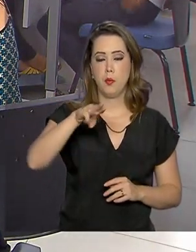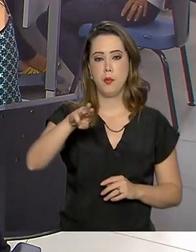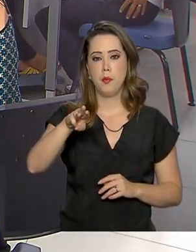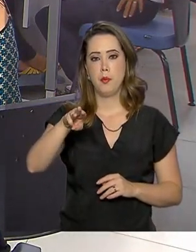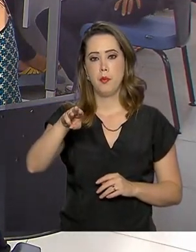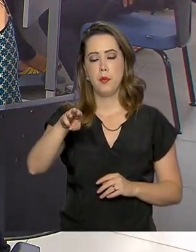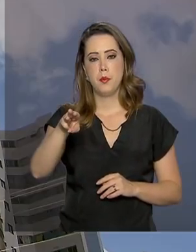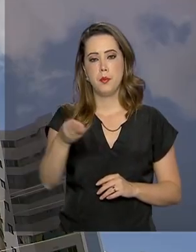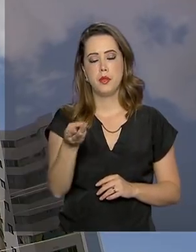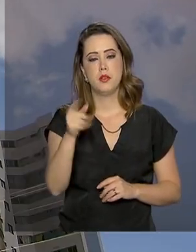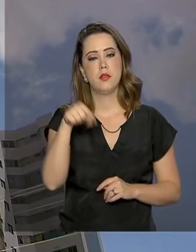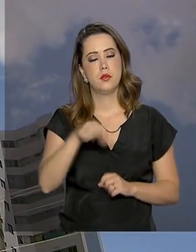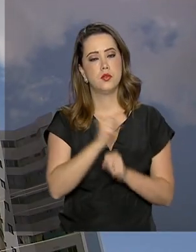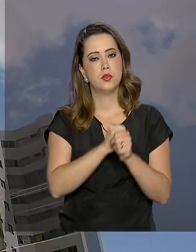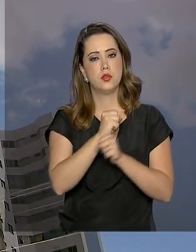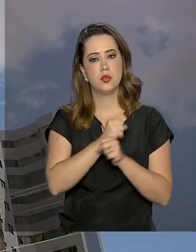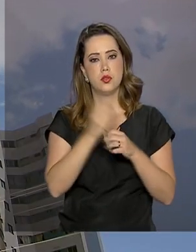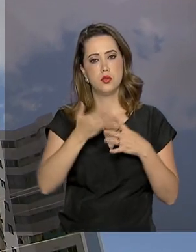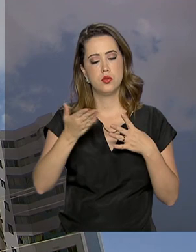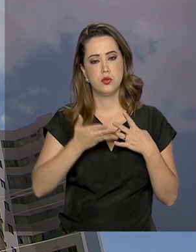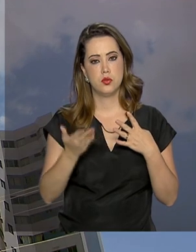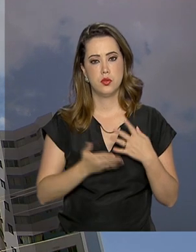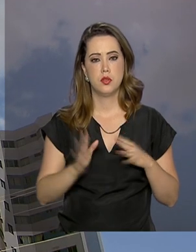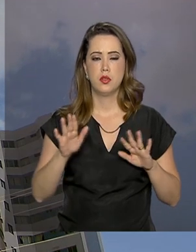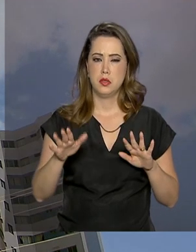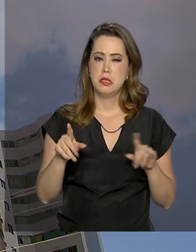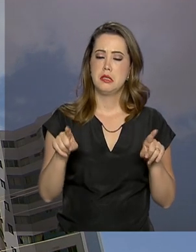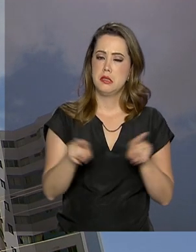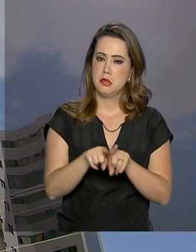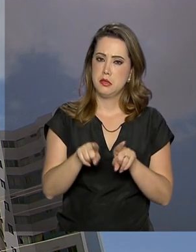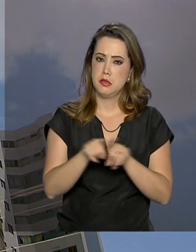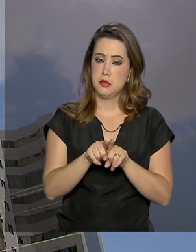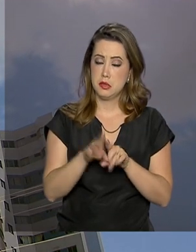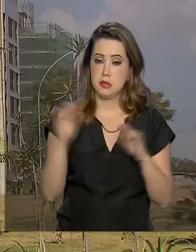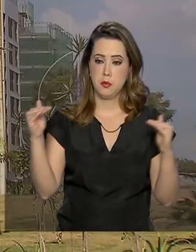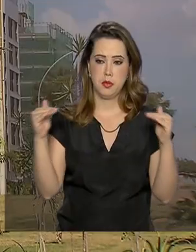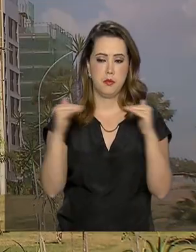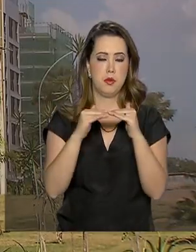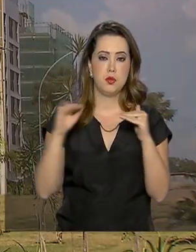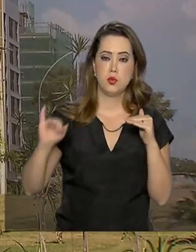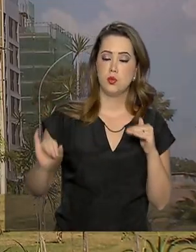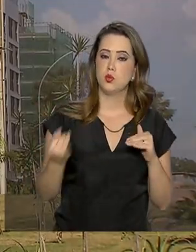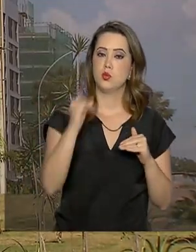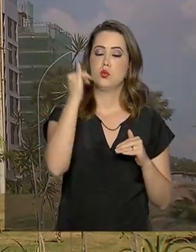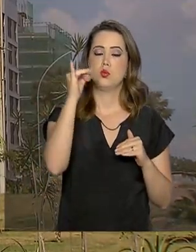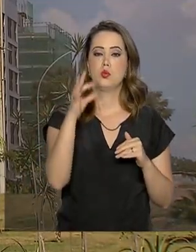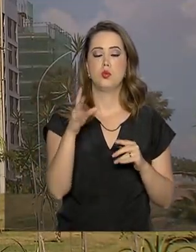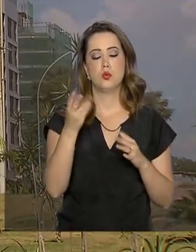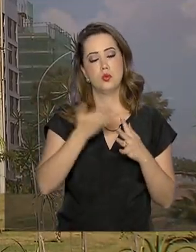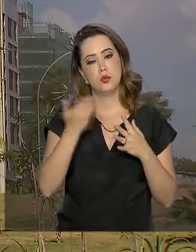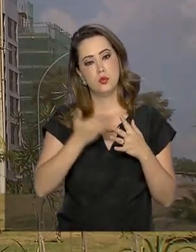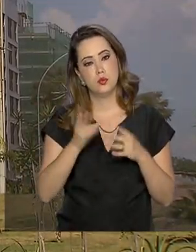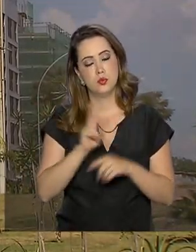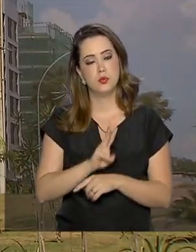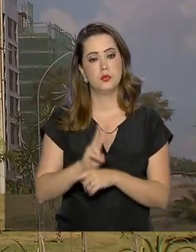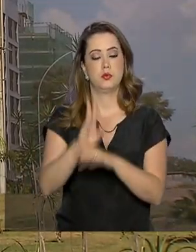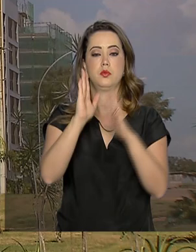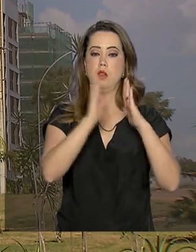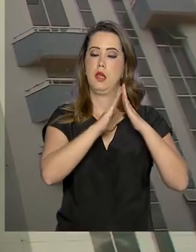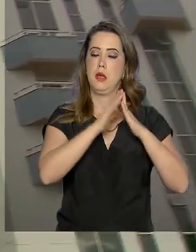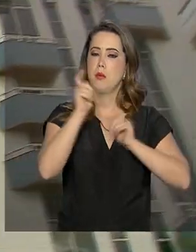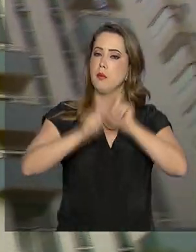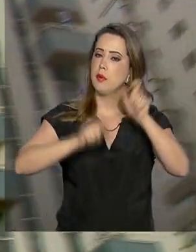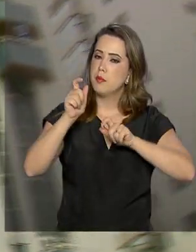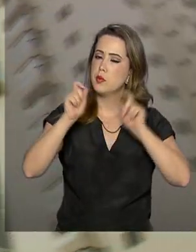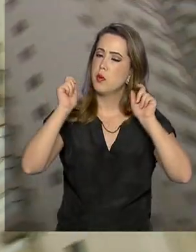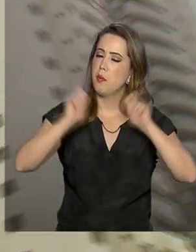as negociações a caixa também anunciou equiparação das taxas de juros do sistema financeiro de habitação em que a pessoa